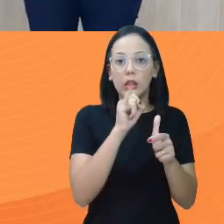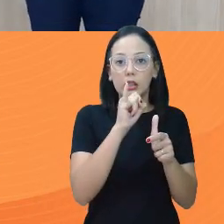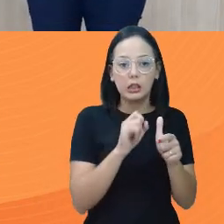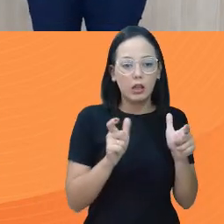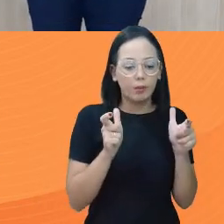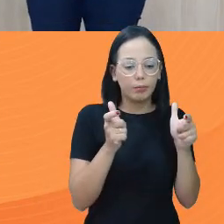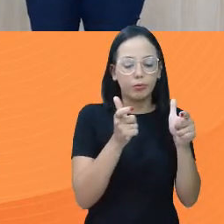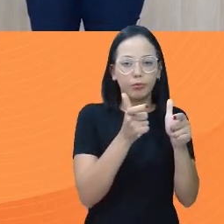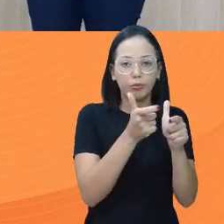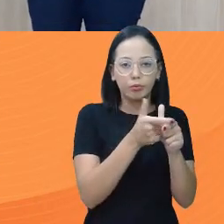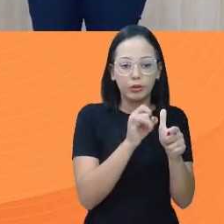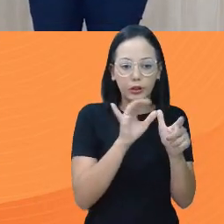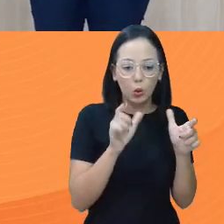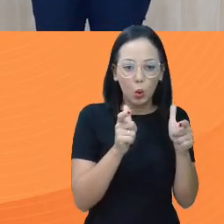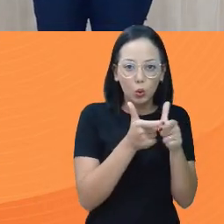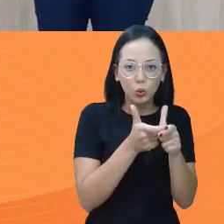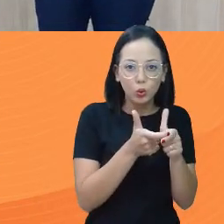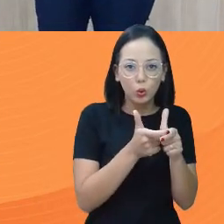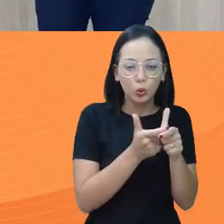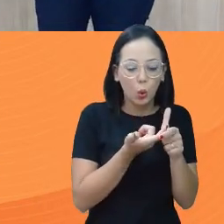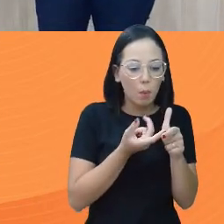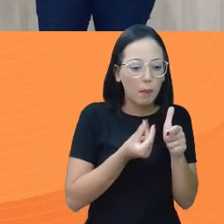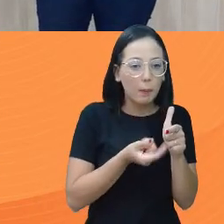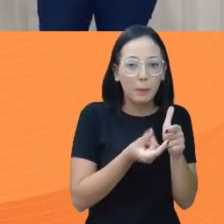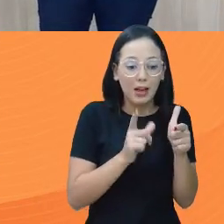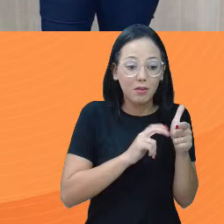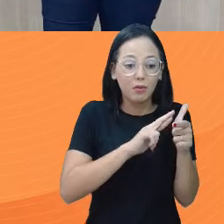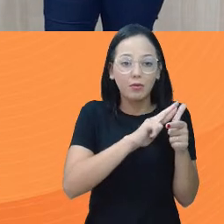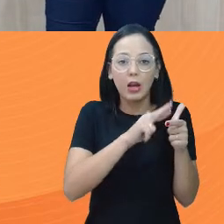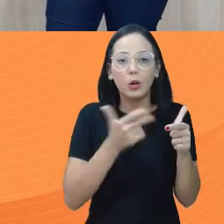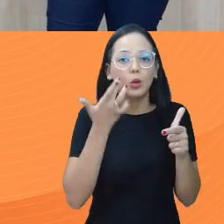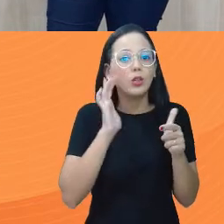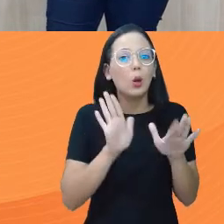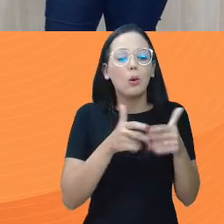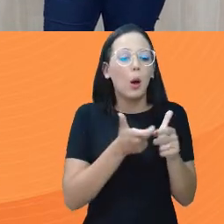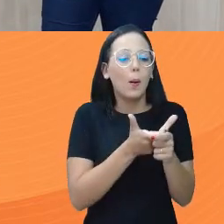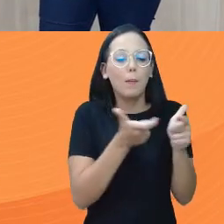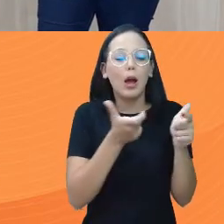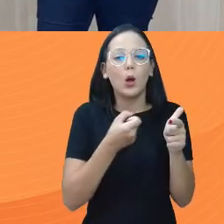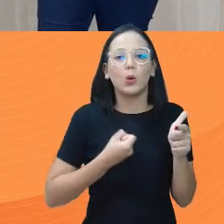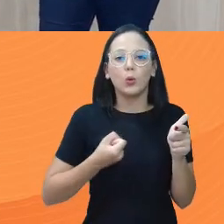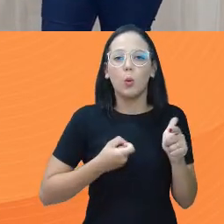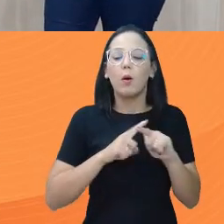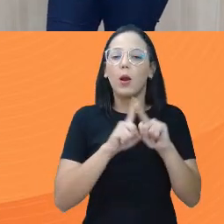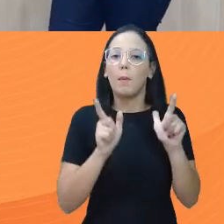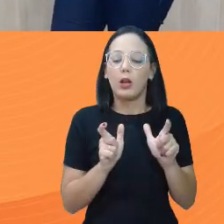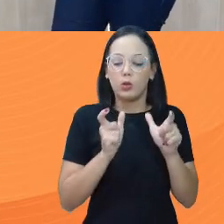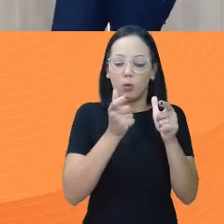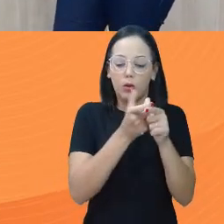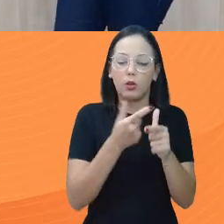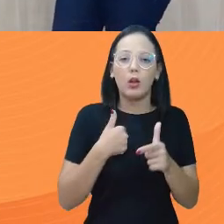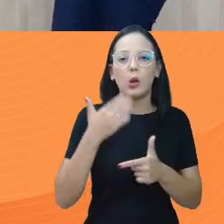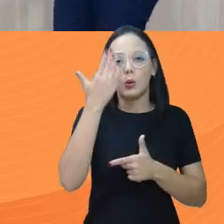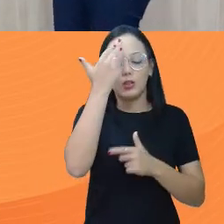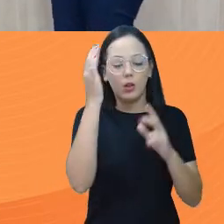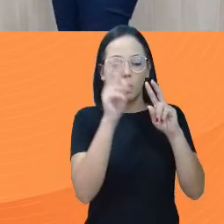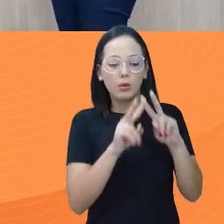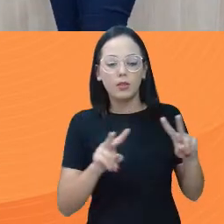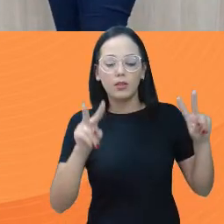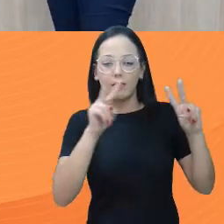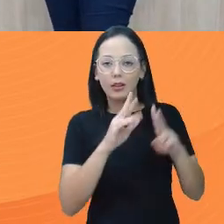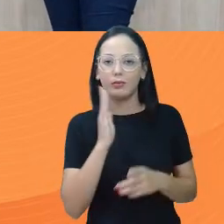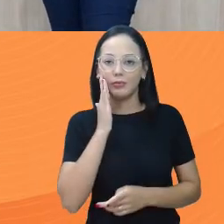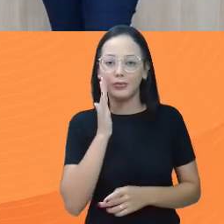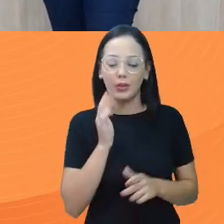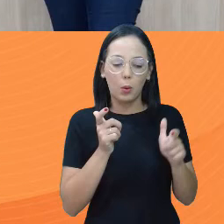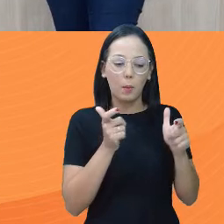é infinito, né, se o conjunto é infinito, eu não tenho como dizer quem é o maior número, mas o menor a gente tem como observar. O menor